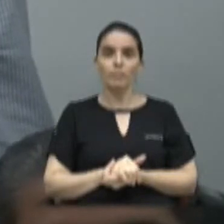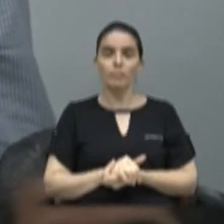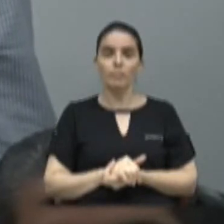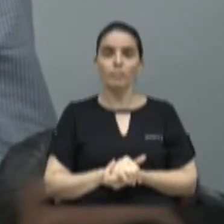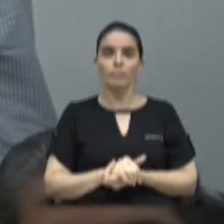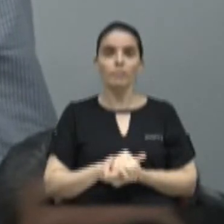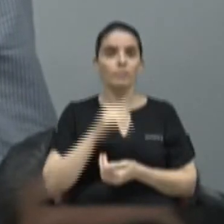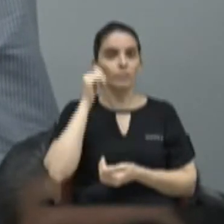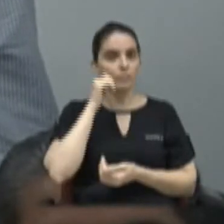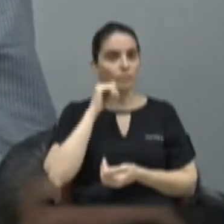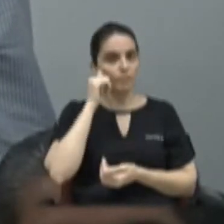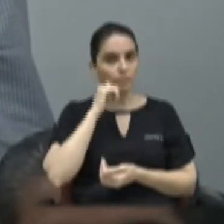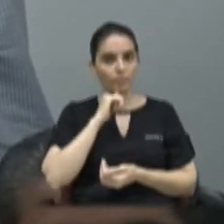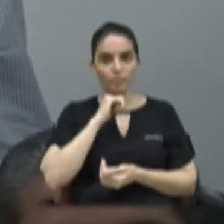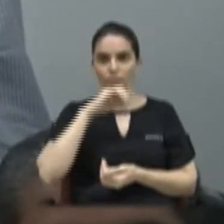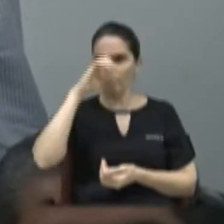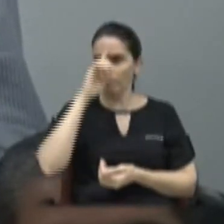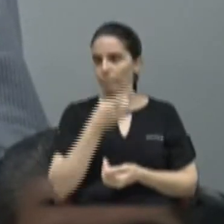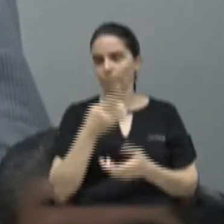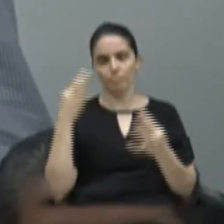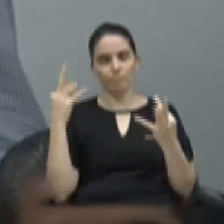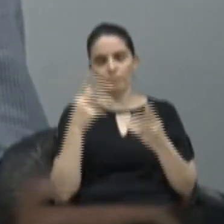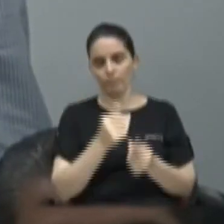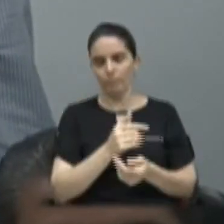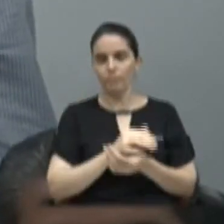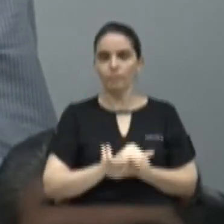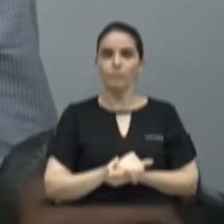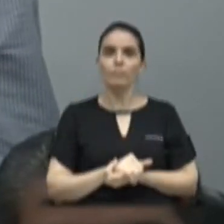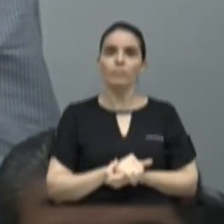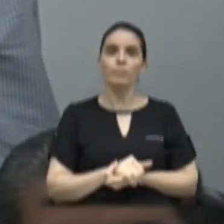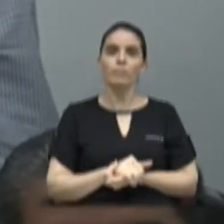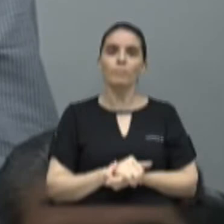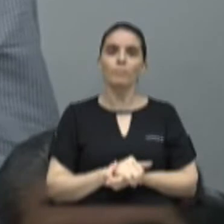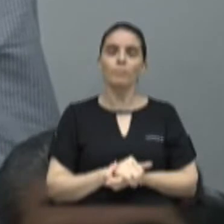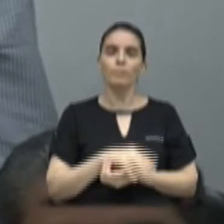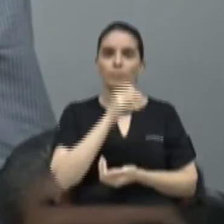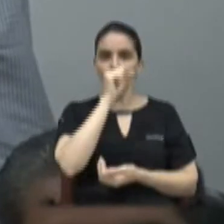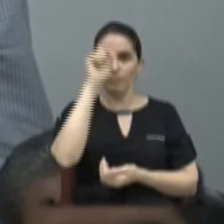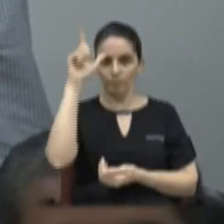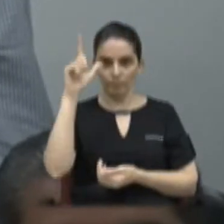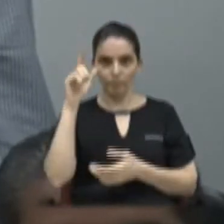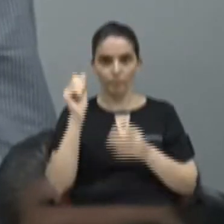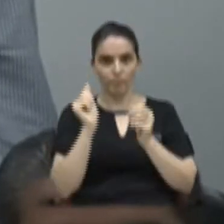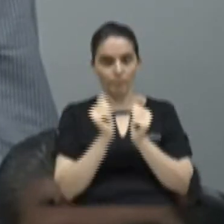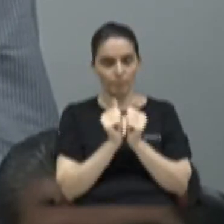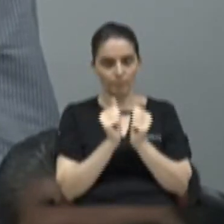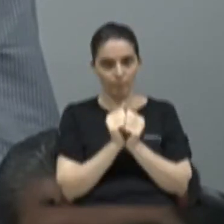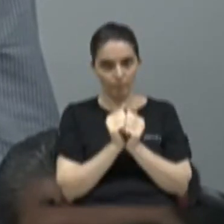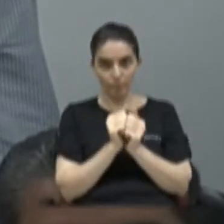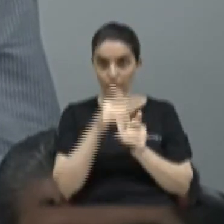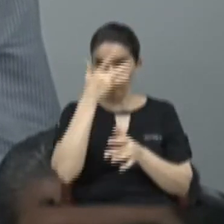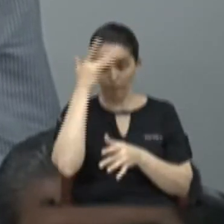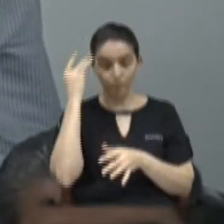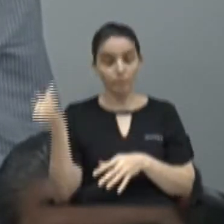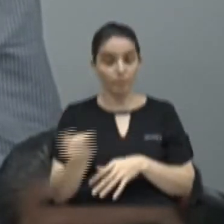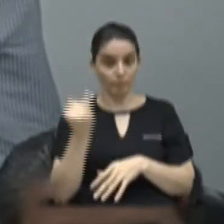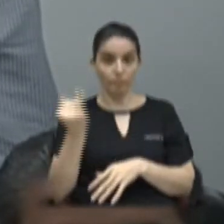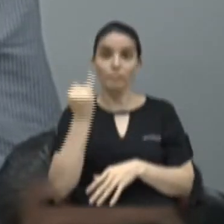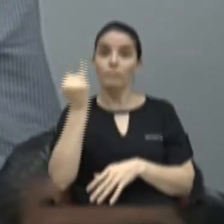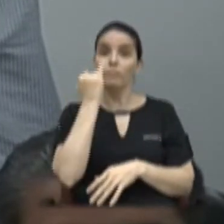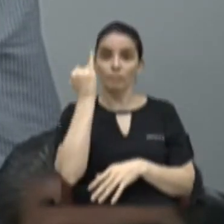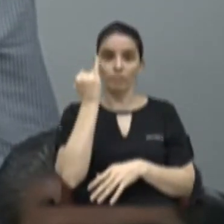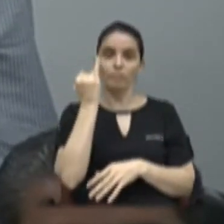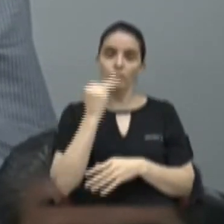estão dominando, não, já dominaram o mundo. Então ela estará em Limeira, juntamente com o Consul Comercial, e terá lá